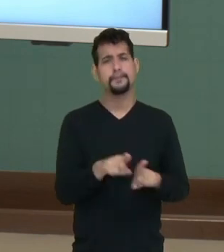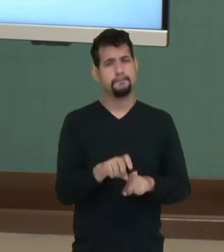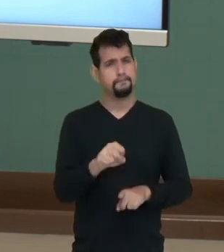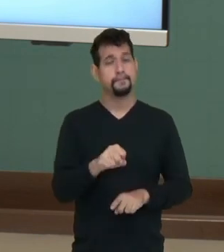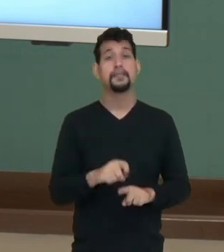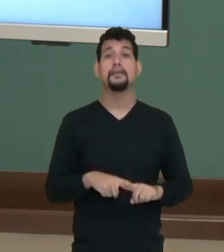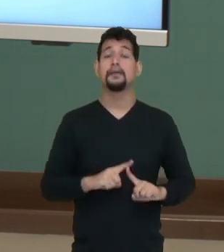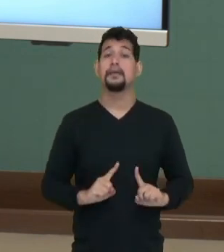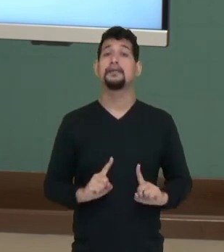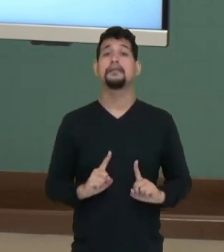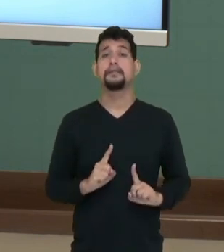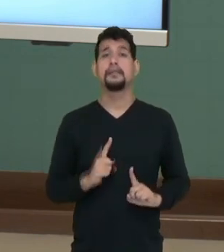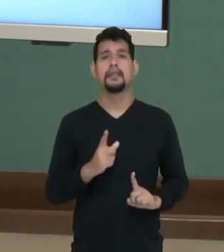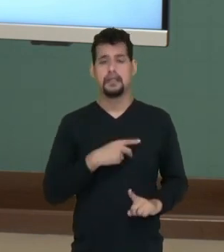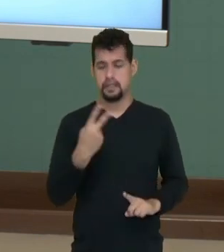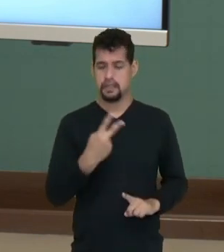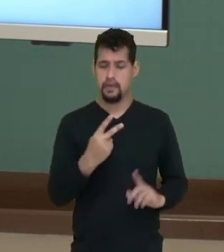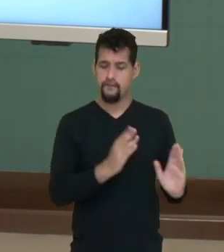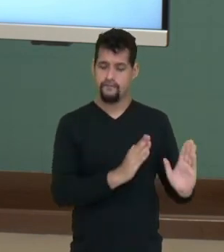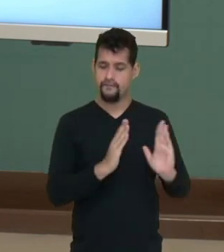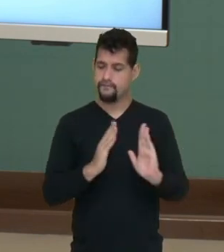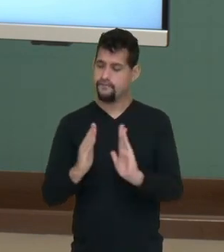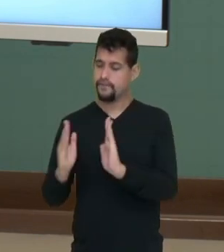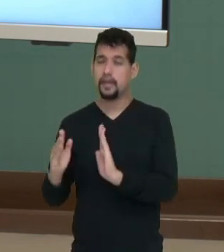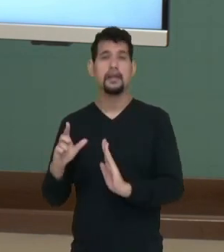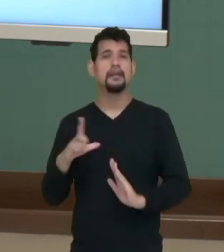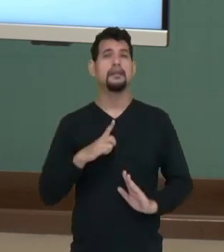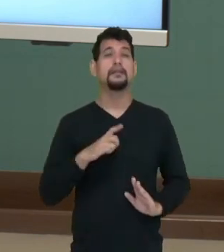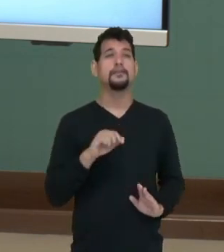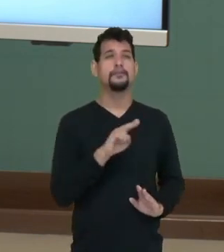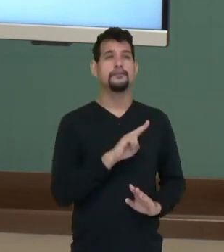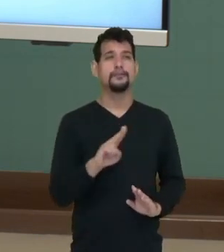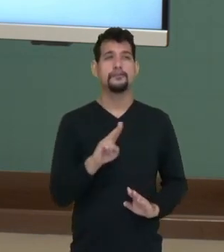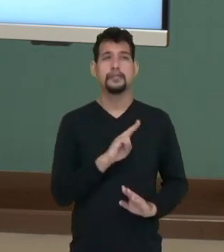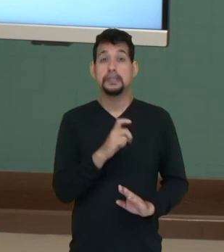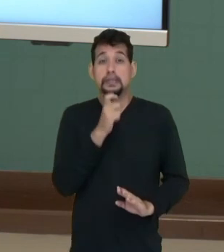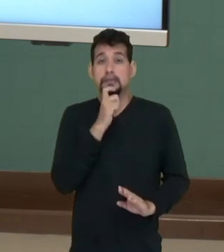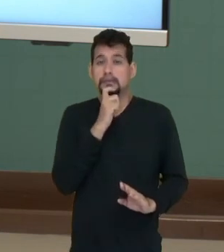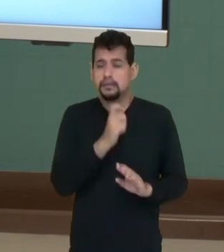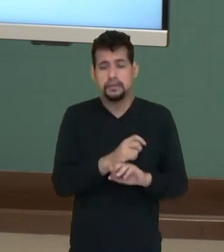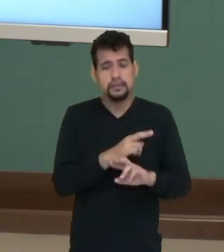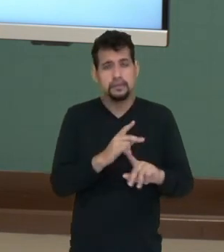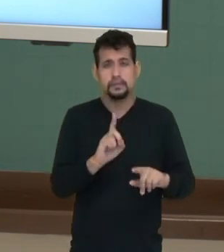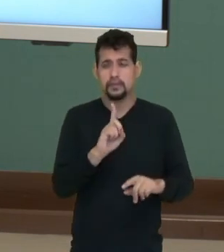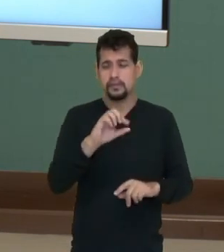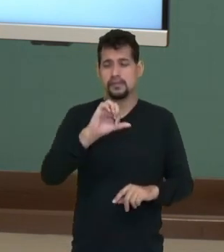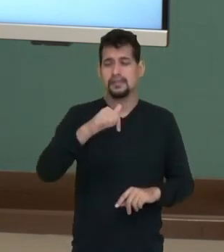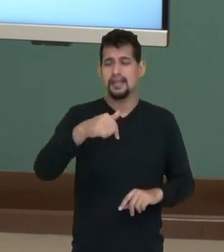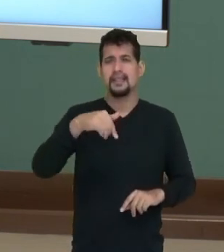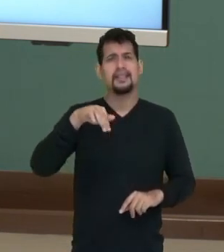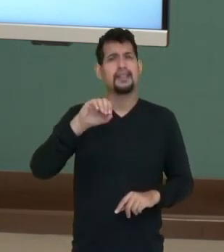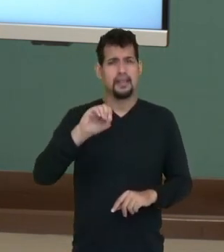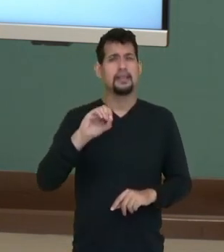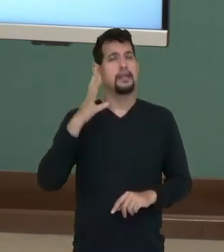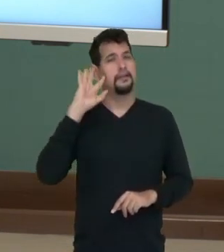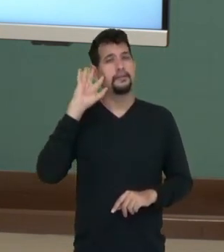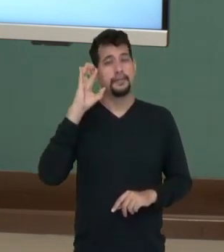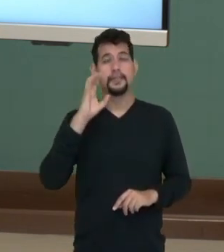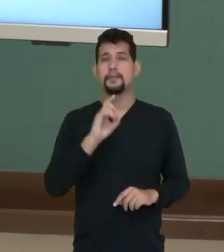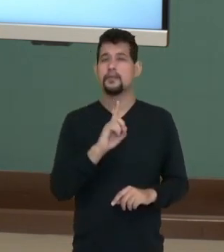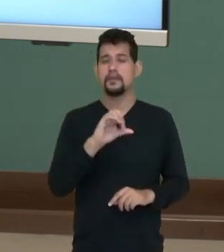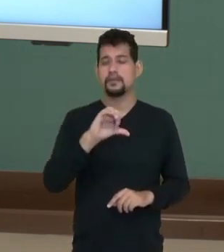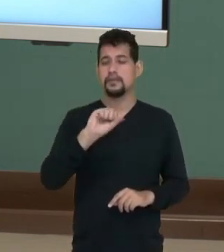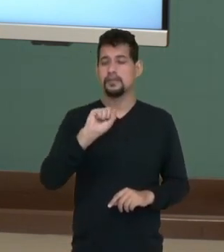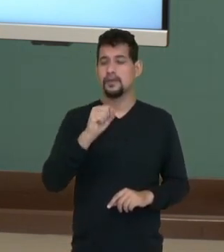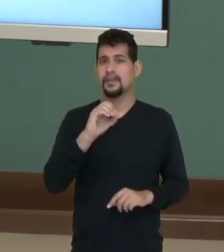E já dentro da segunda fase também teve as geadas, né? A década de 70, por exemplo, 1970 e poucos aí, em